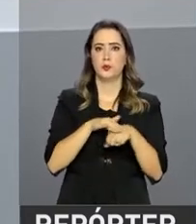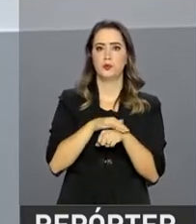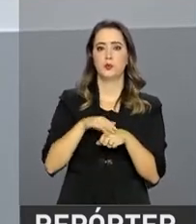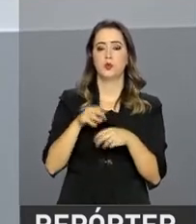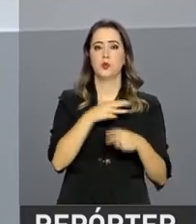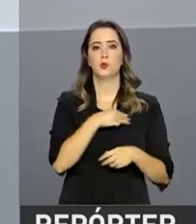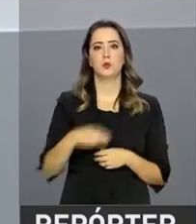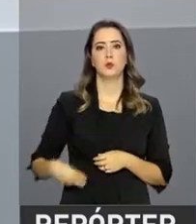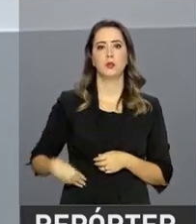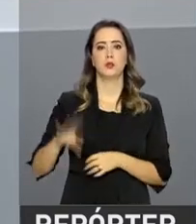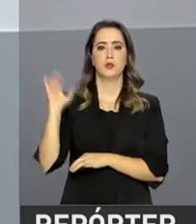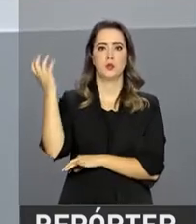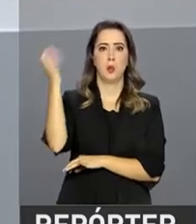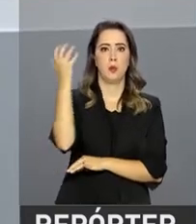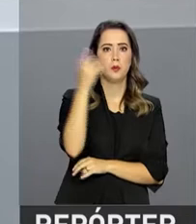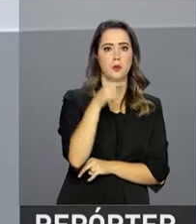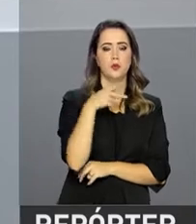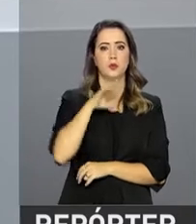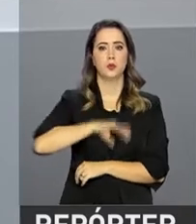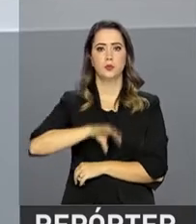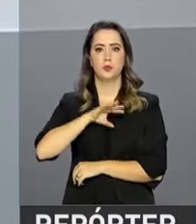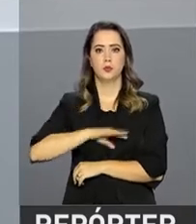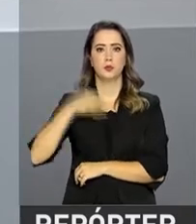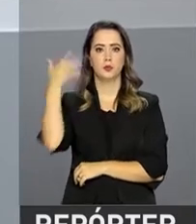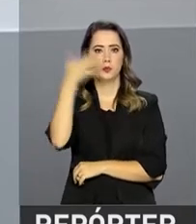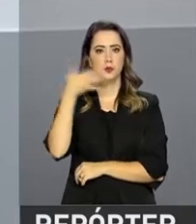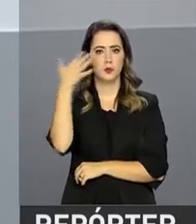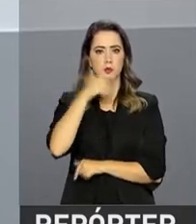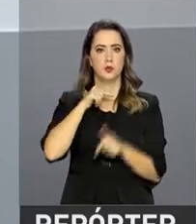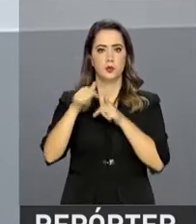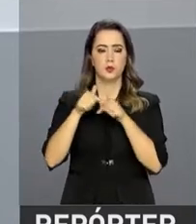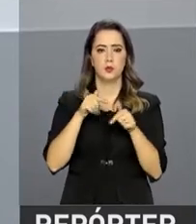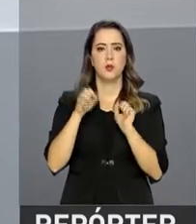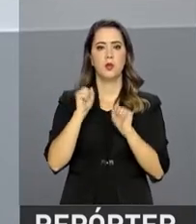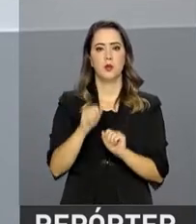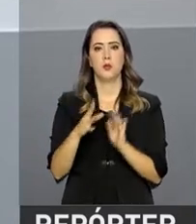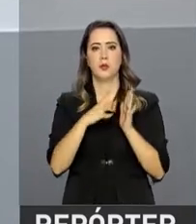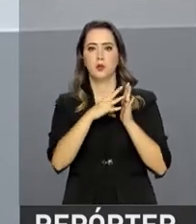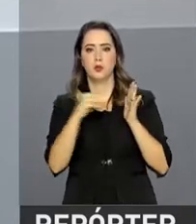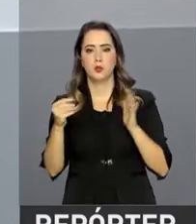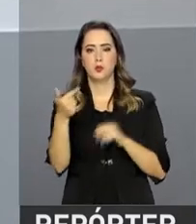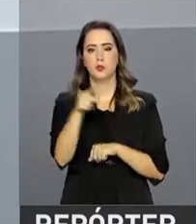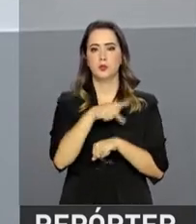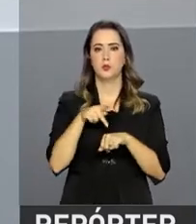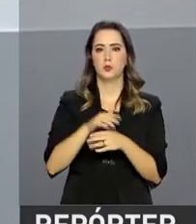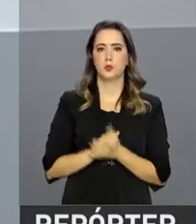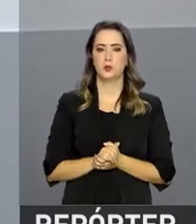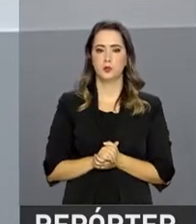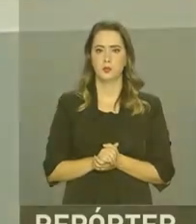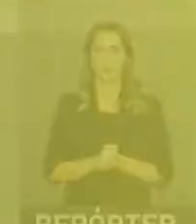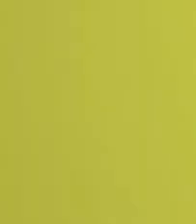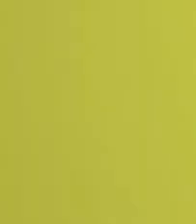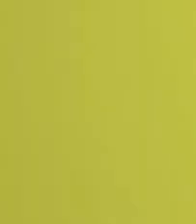de portugal que explicou as ações tomadas e que podem servir de exemplo para outros países